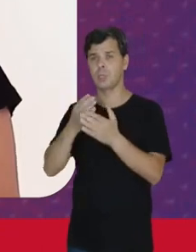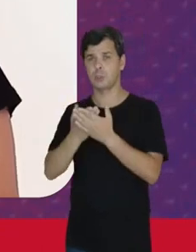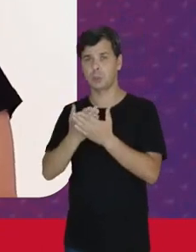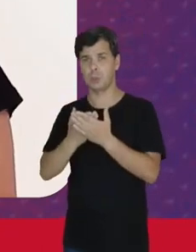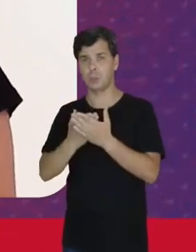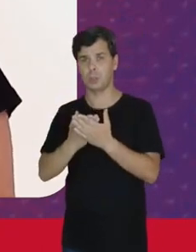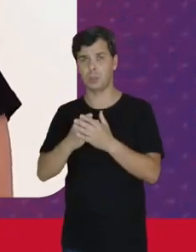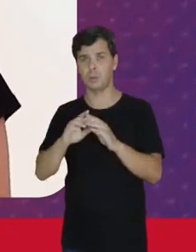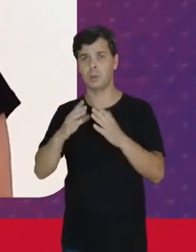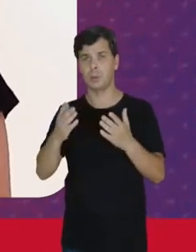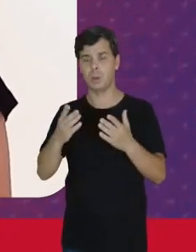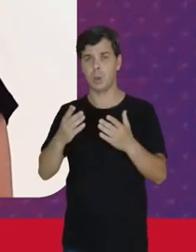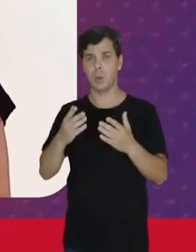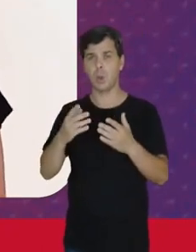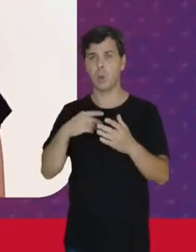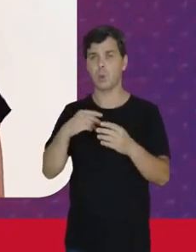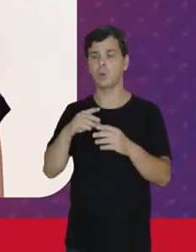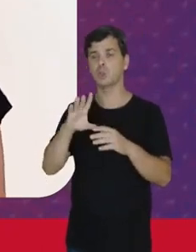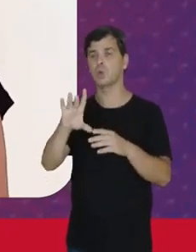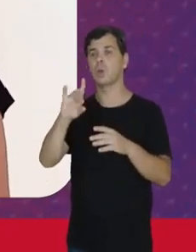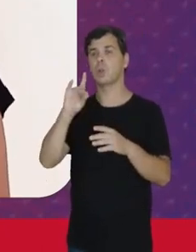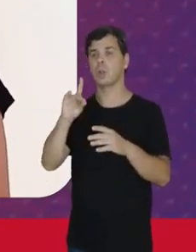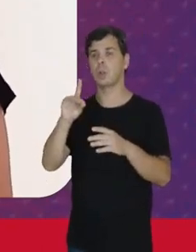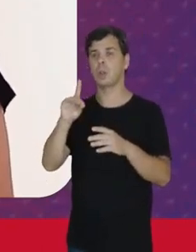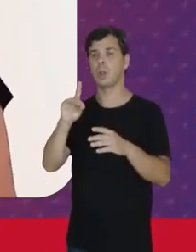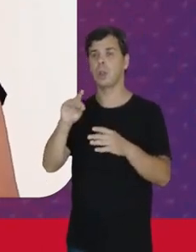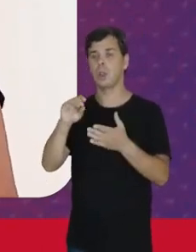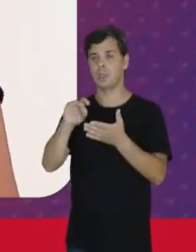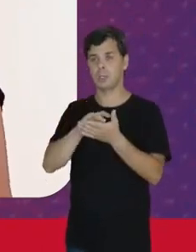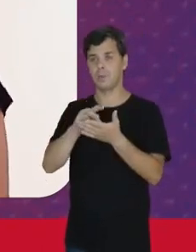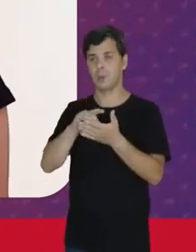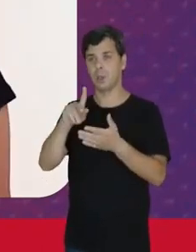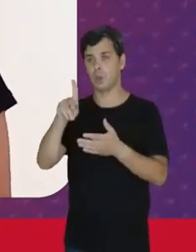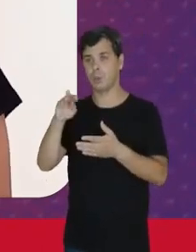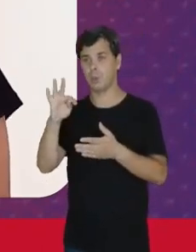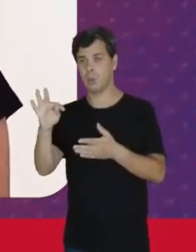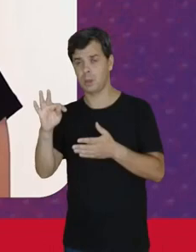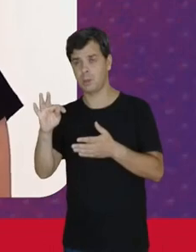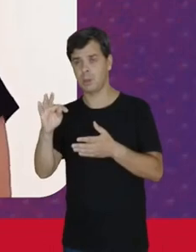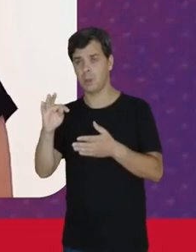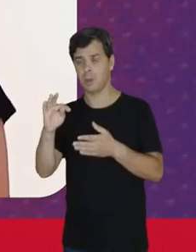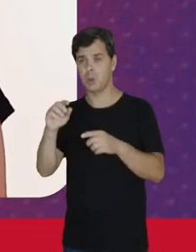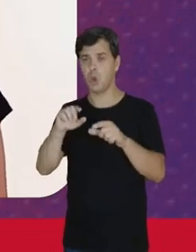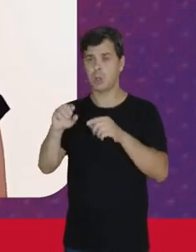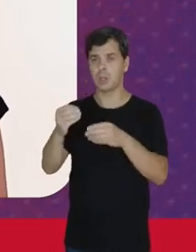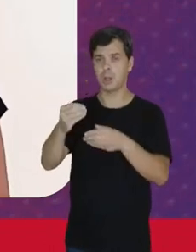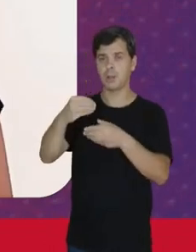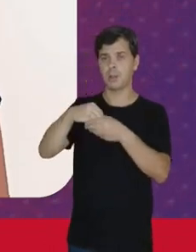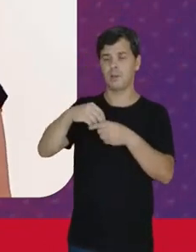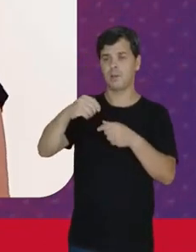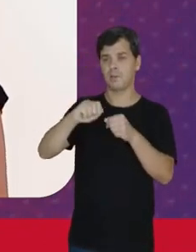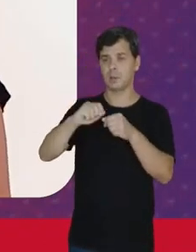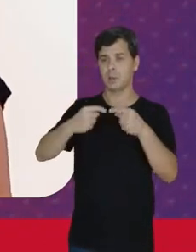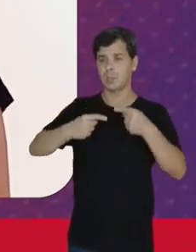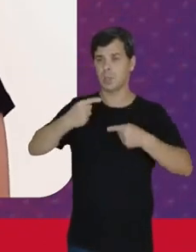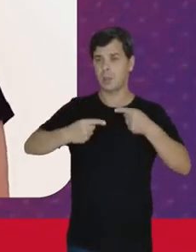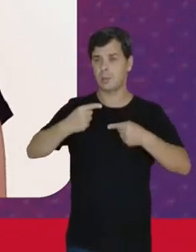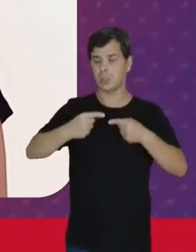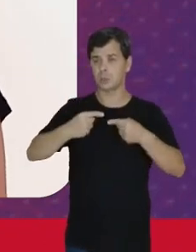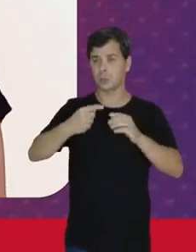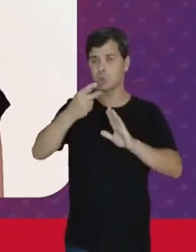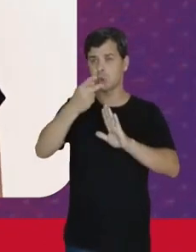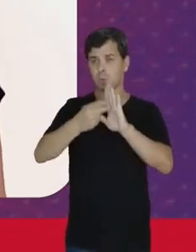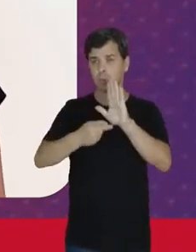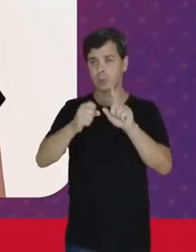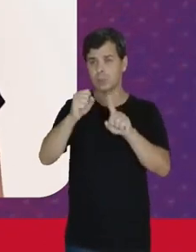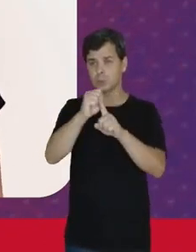A partir daí eu defini me filiar ao Partido dos Trabalhadores e me organizar internamente e fazer o debate de um projeto